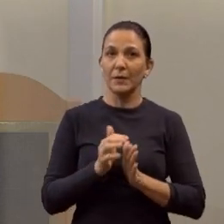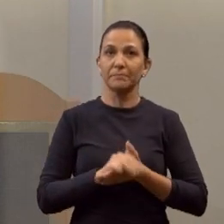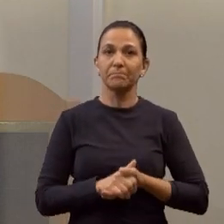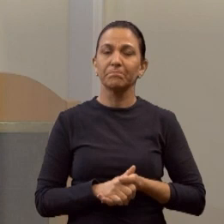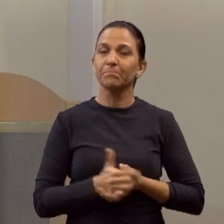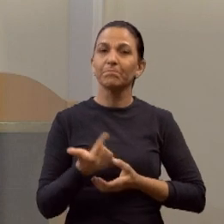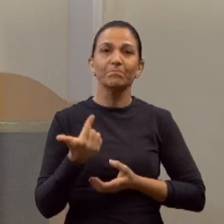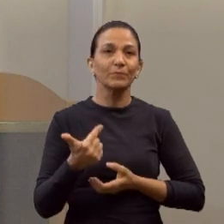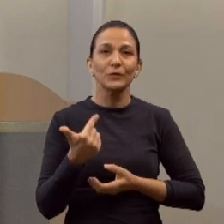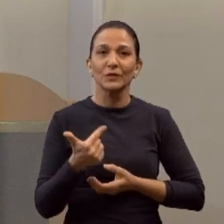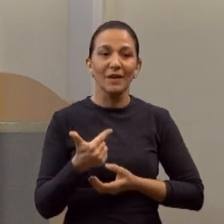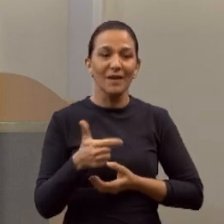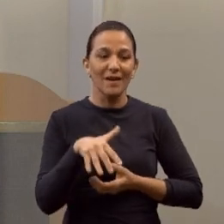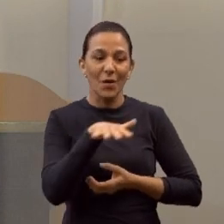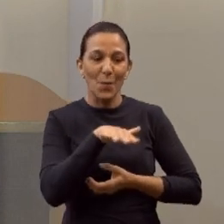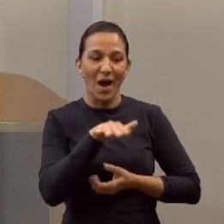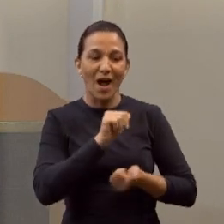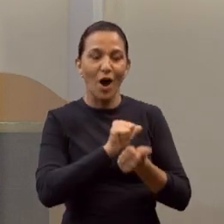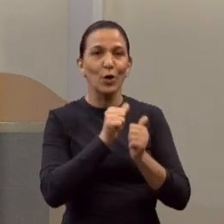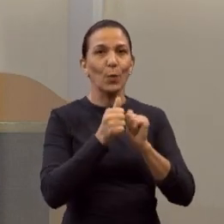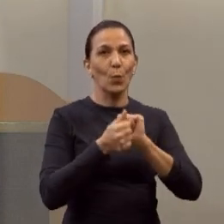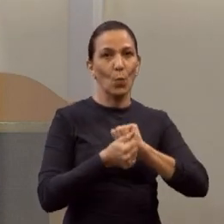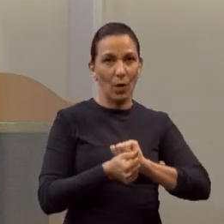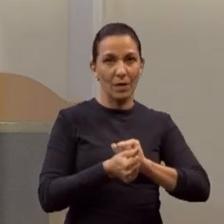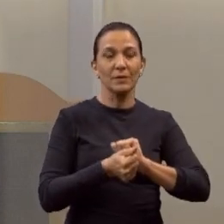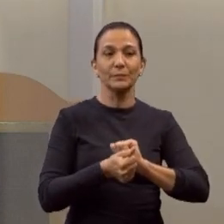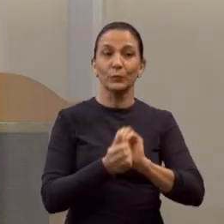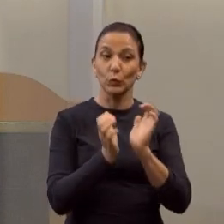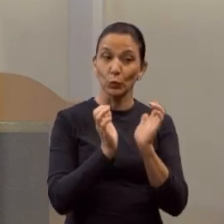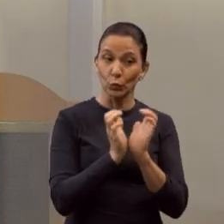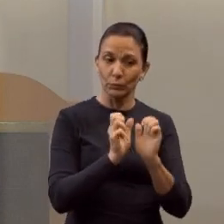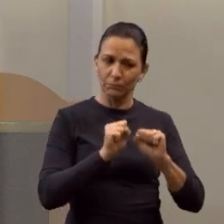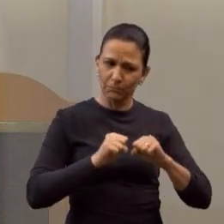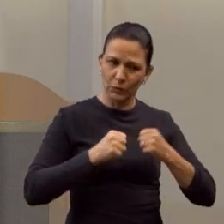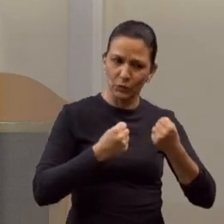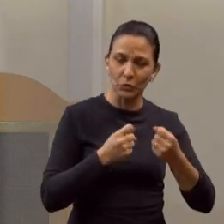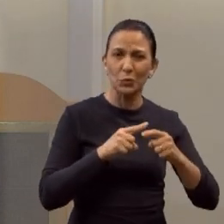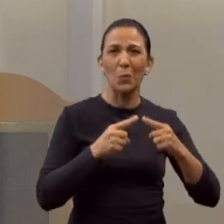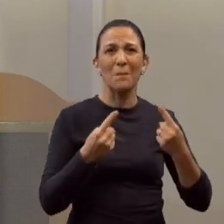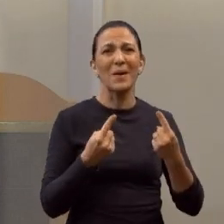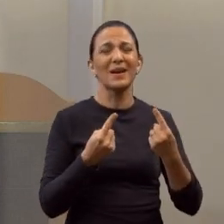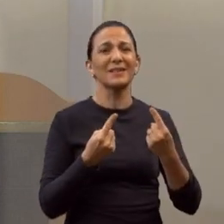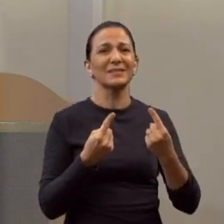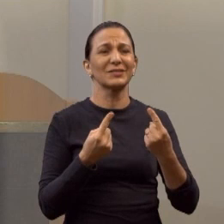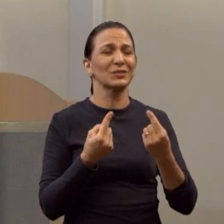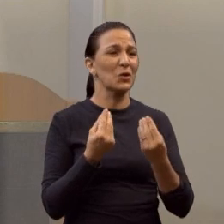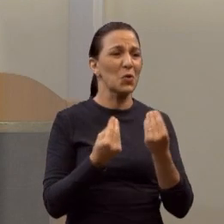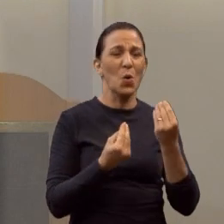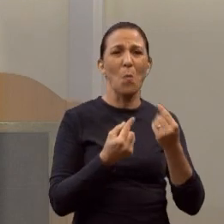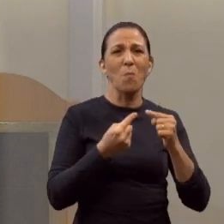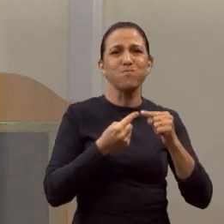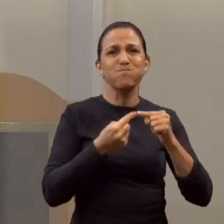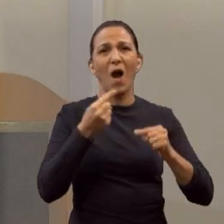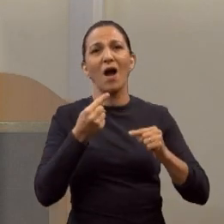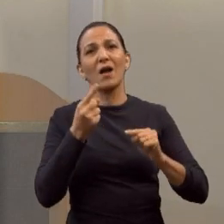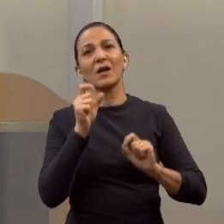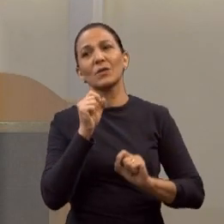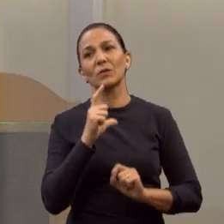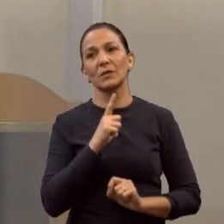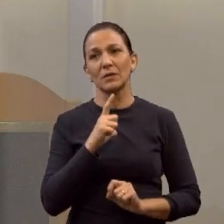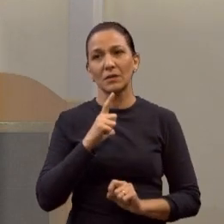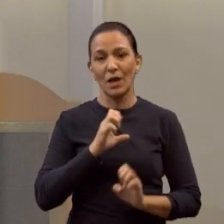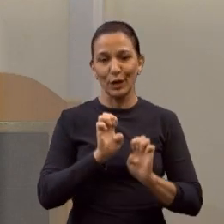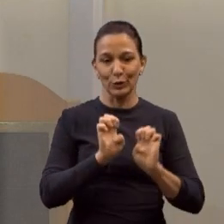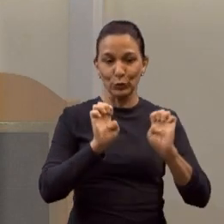Não existe espaço. Nós temos uma equipe empenhada, mas essa conta não fecha, nem nunca vai fechar.